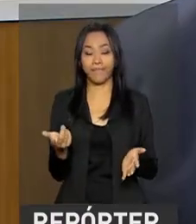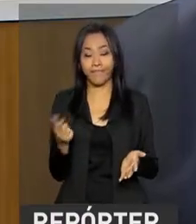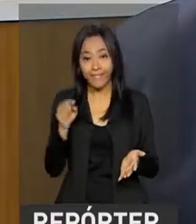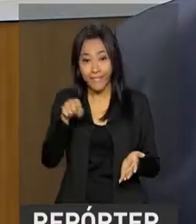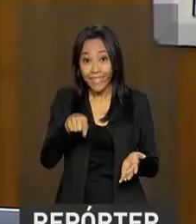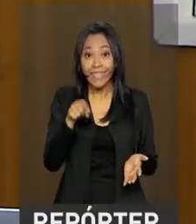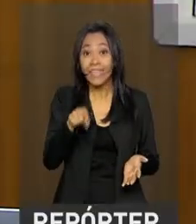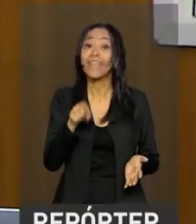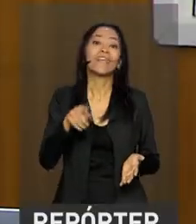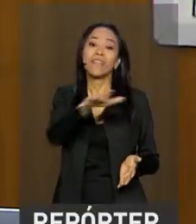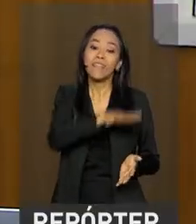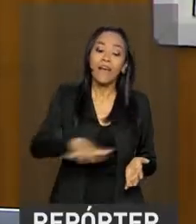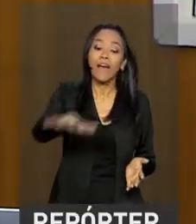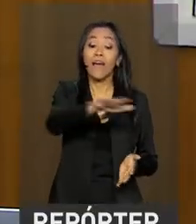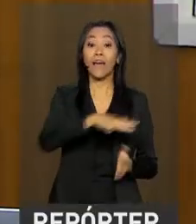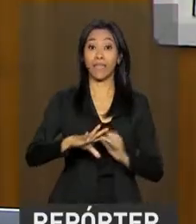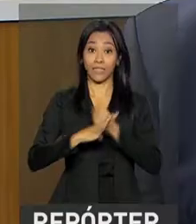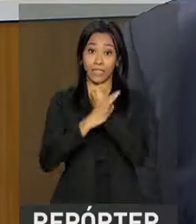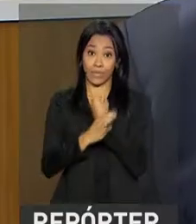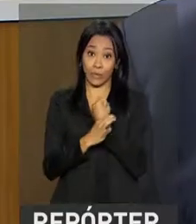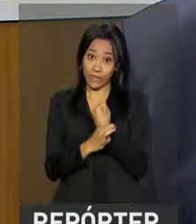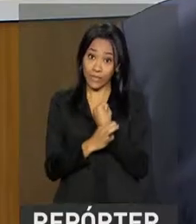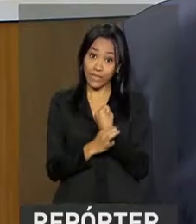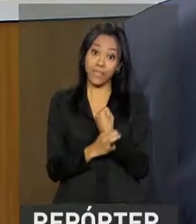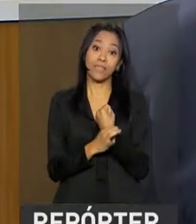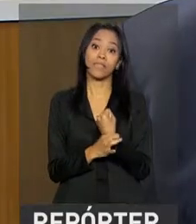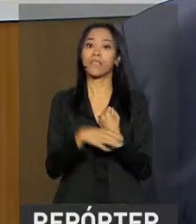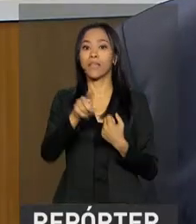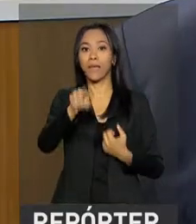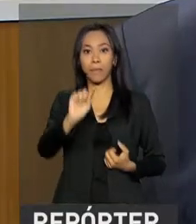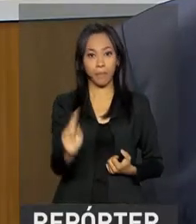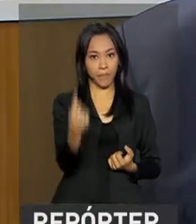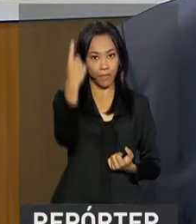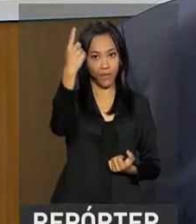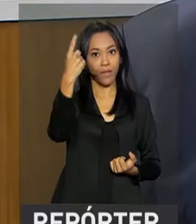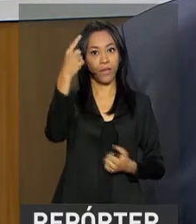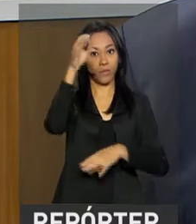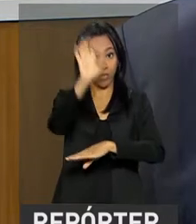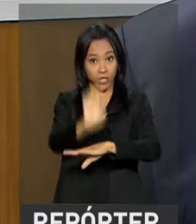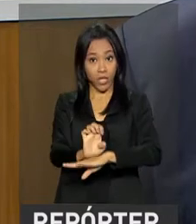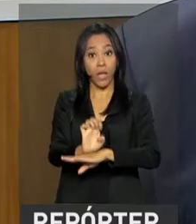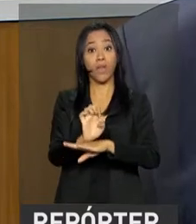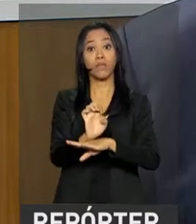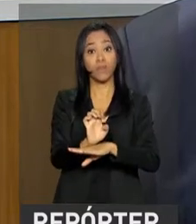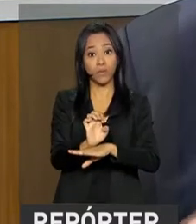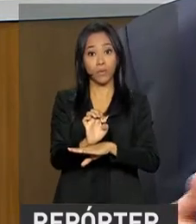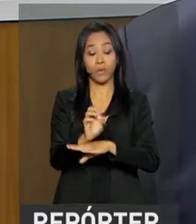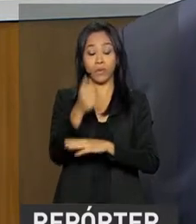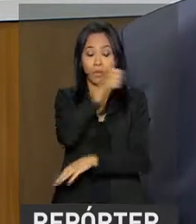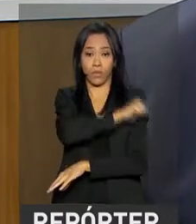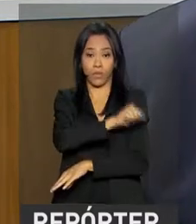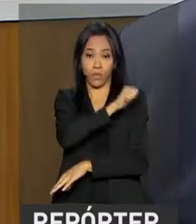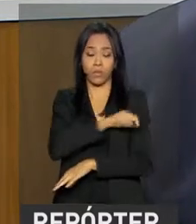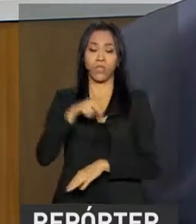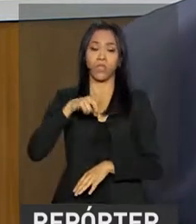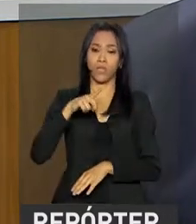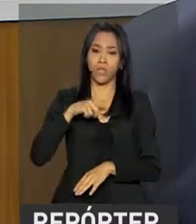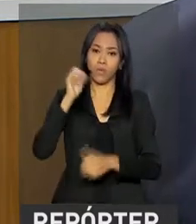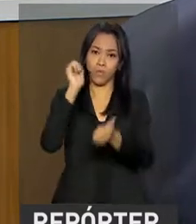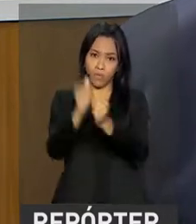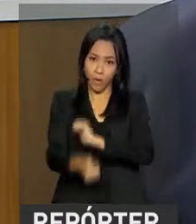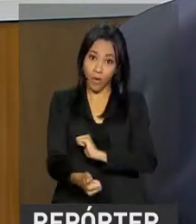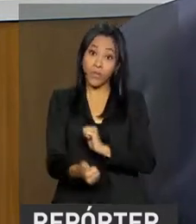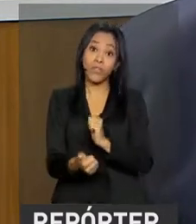associada à área de segurança feita de forma piloto no estado do rio de janeiro que tem o esporte como uma das